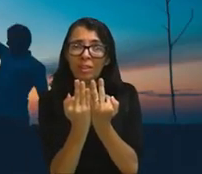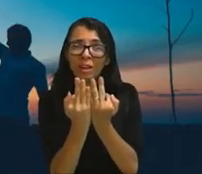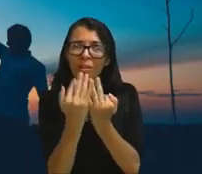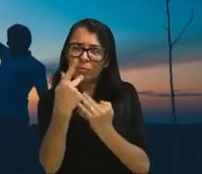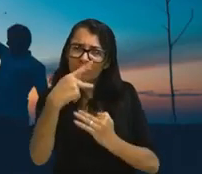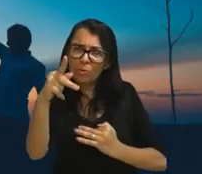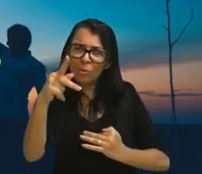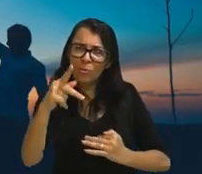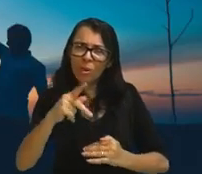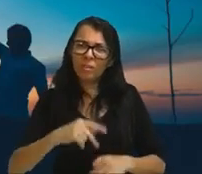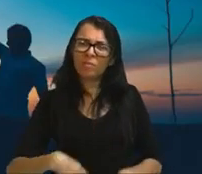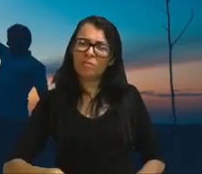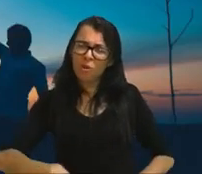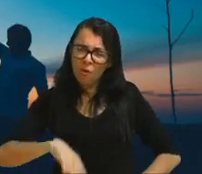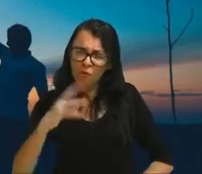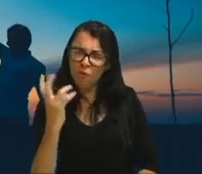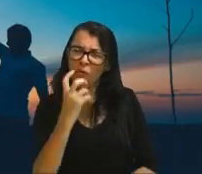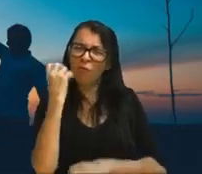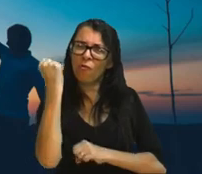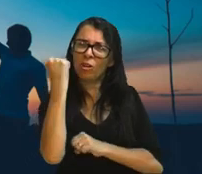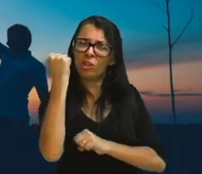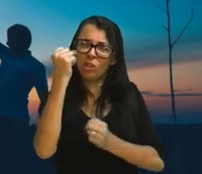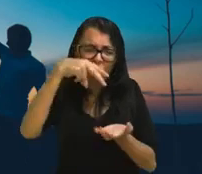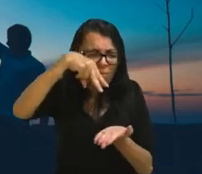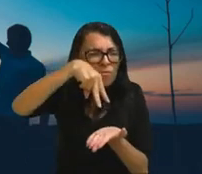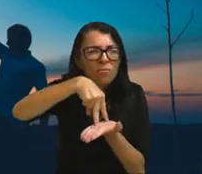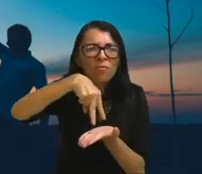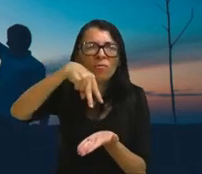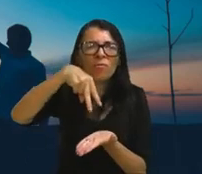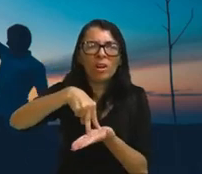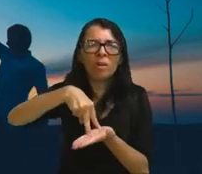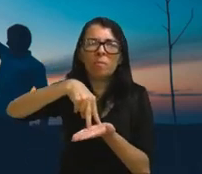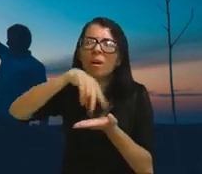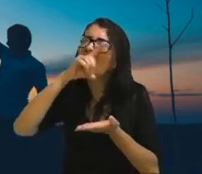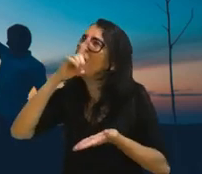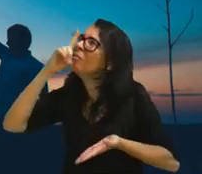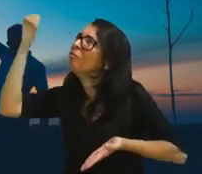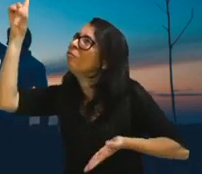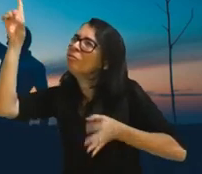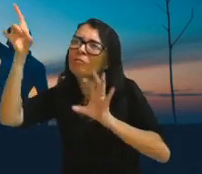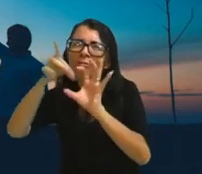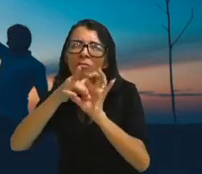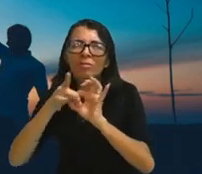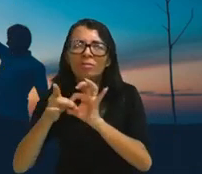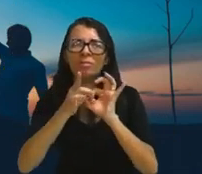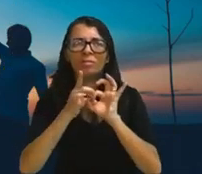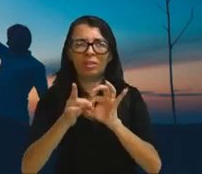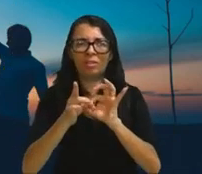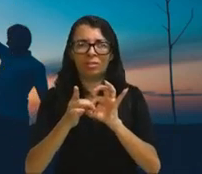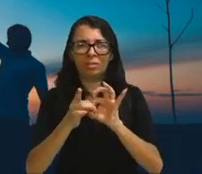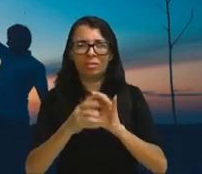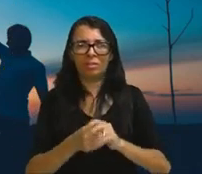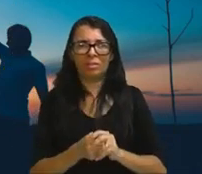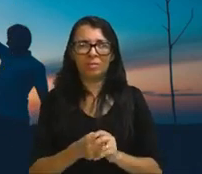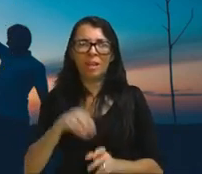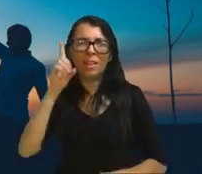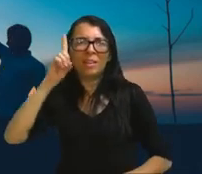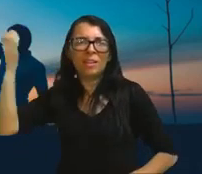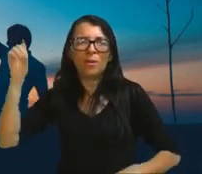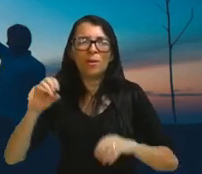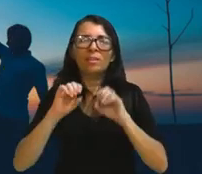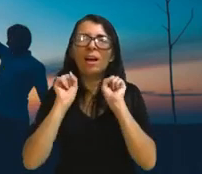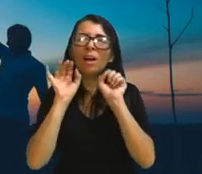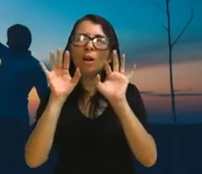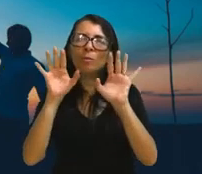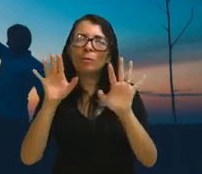pessoas possam dizer: aqui eu sinto a paz de Deus. Que Deus abençoe a sua vida. Uma boa noite